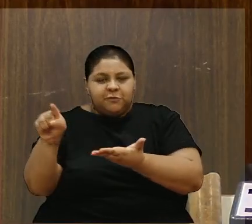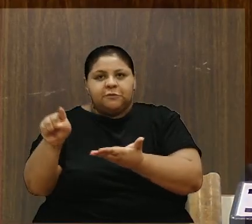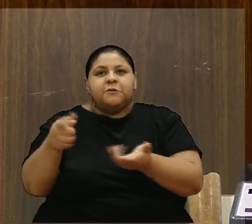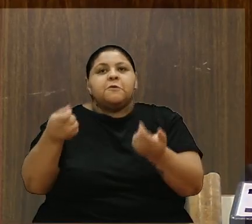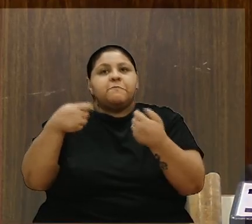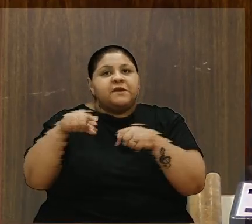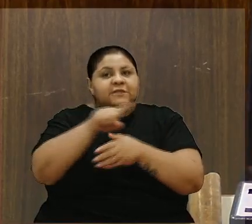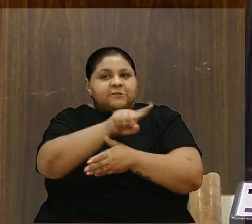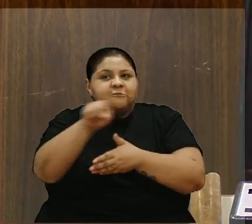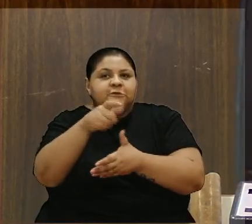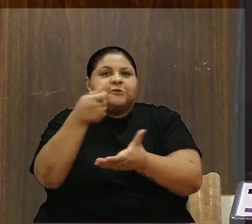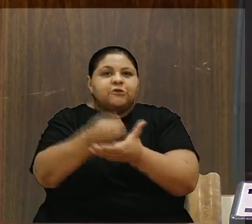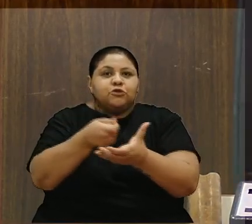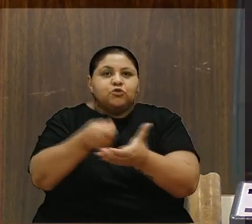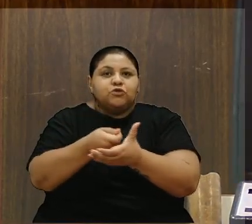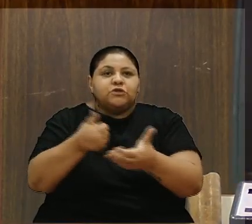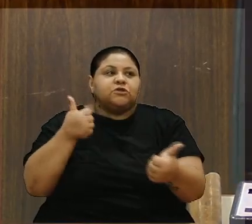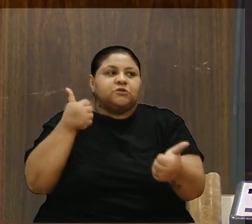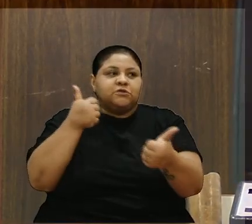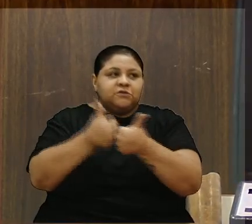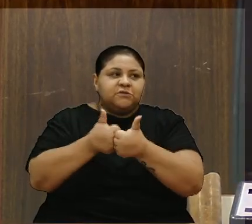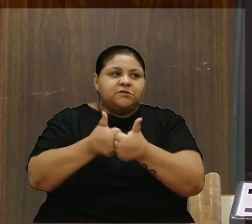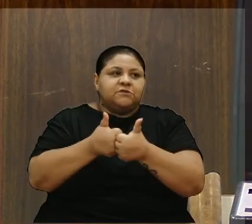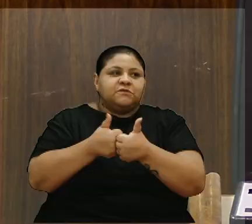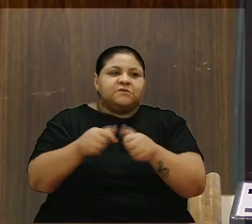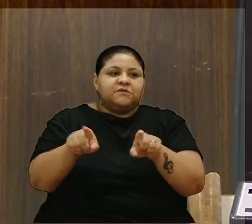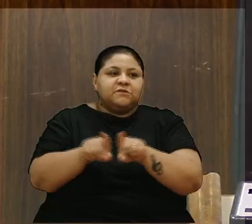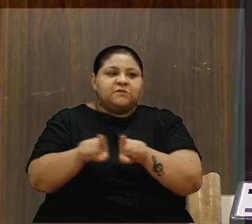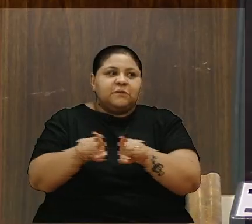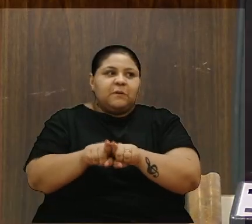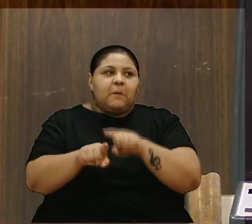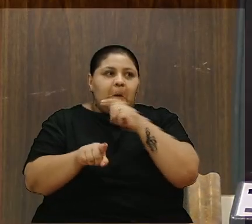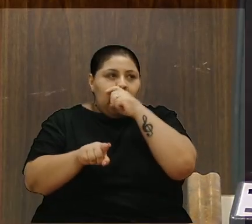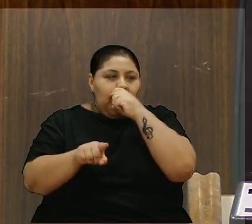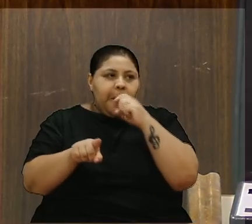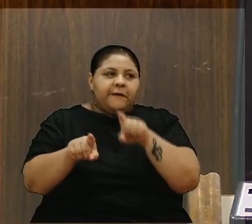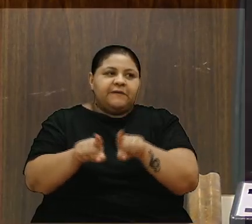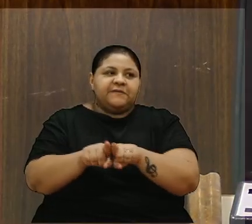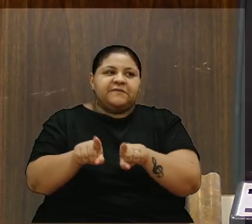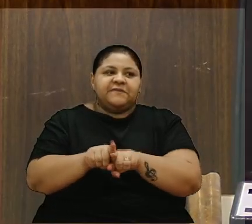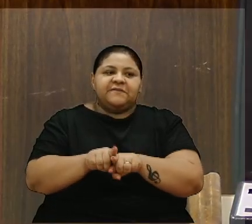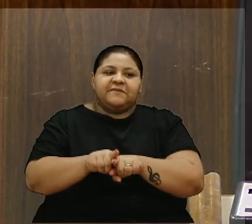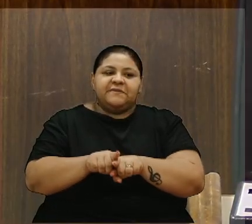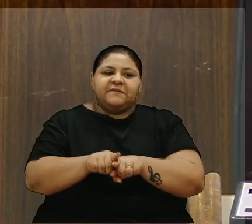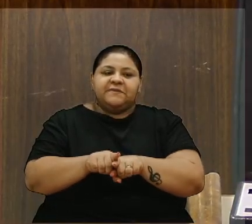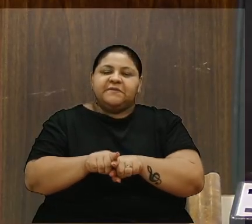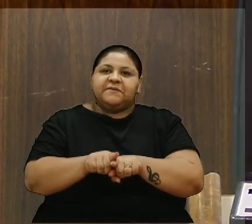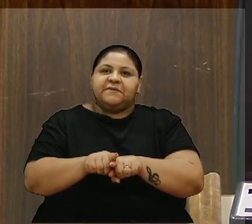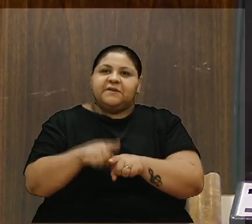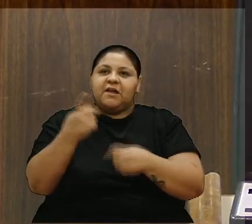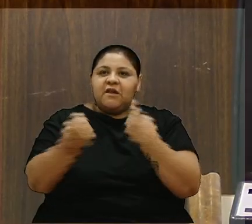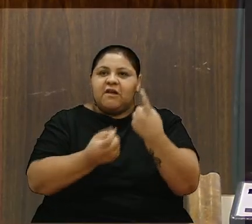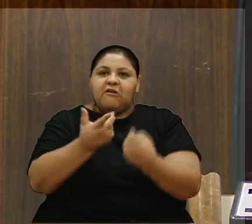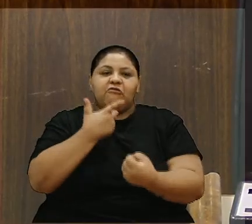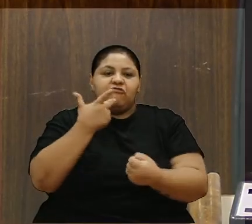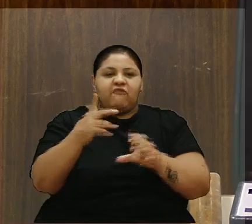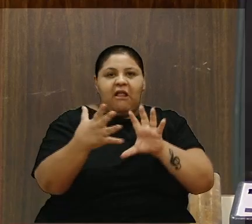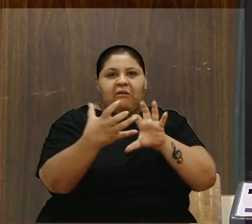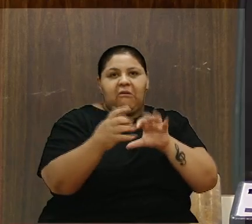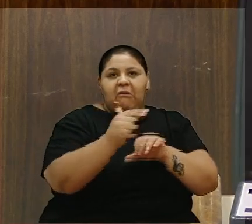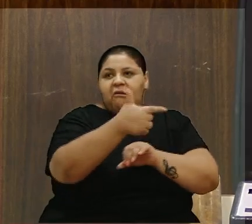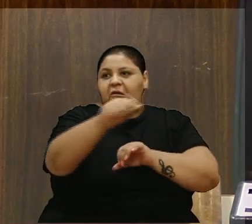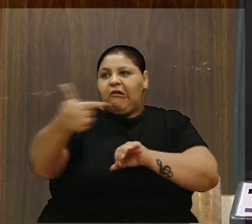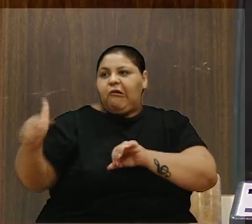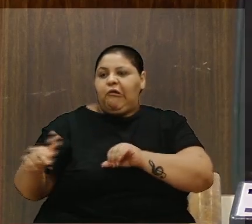que vocês lutem junto com a gente e acreditem nessa luta. Como eu disse, é uma luta. Alguns dizem que é briga, outros dizem